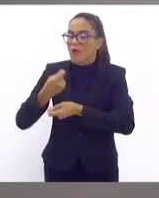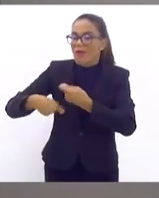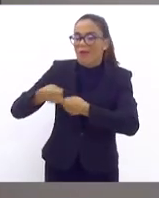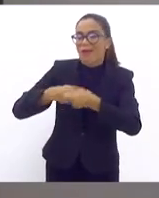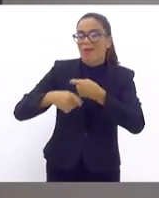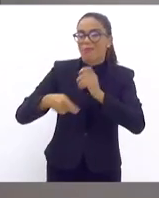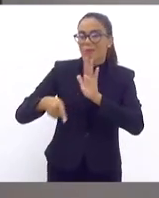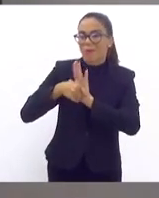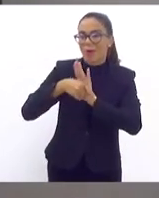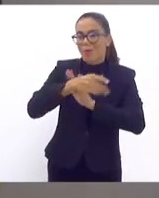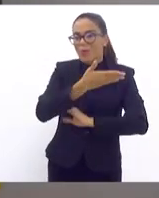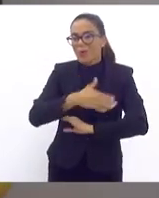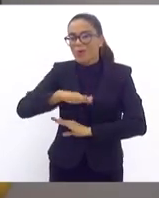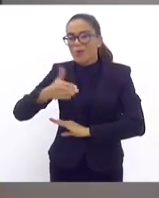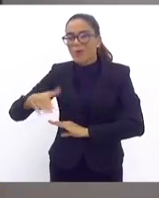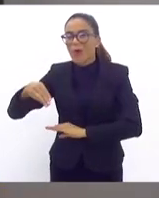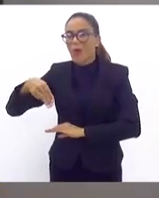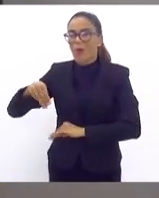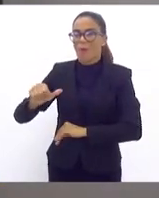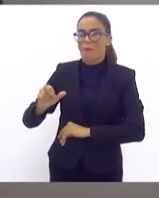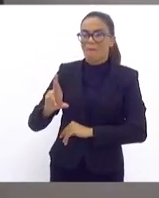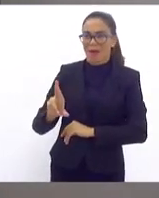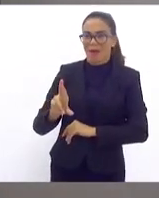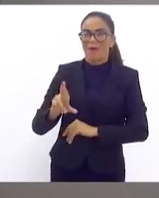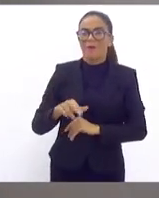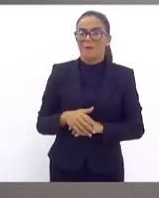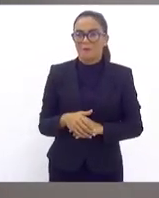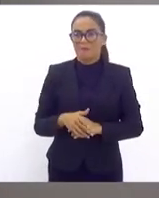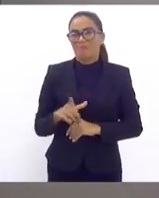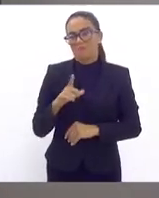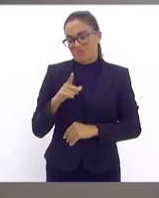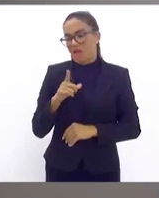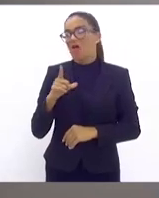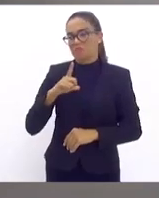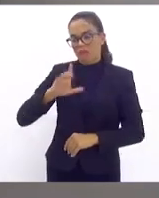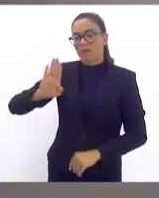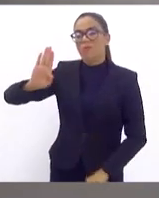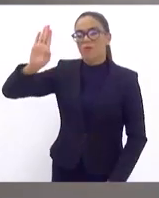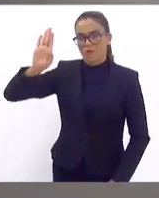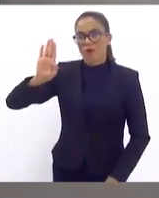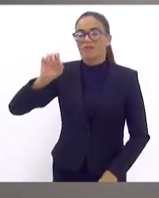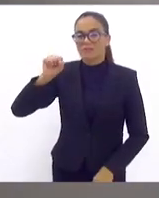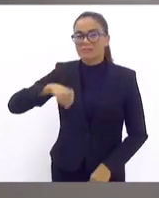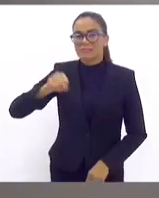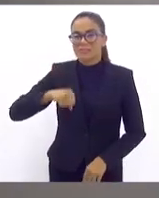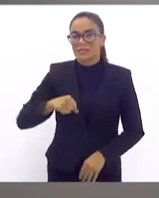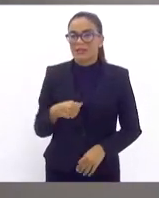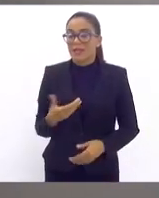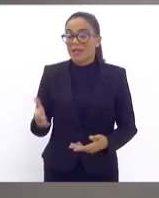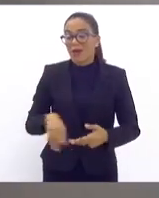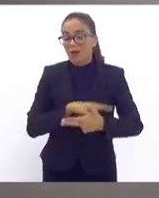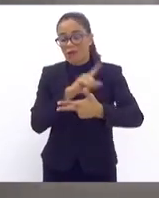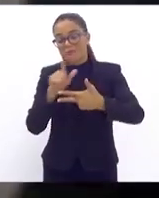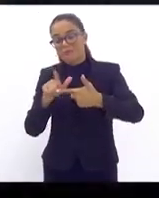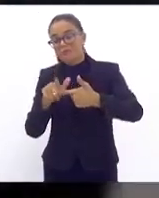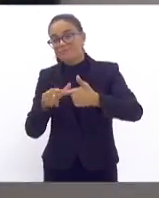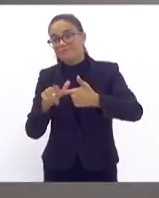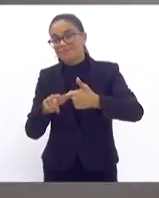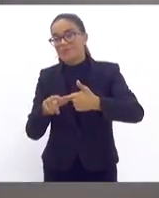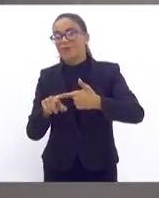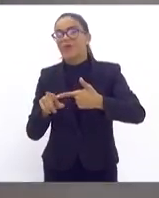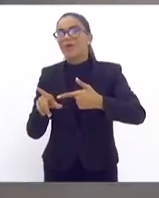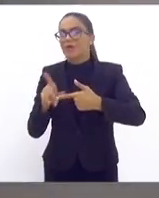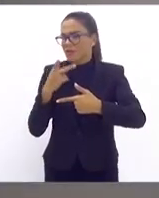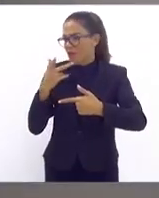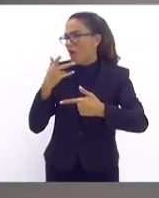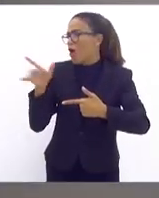o projeto de Vossa Excelência é meritório, vai ter o nosso voto. E, por último, esse segundo aspecto, que foi colocado